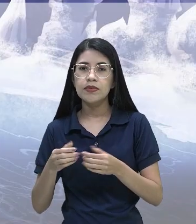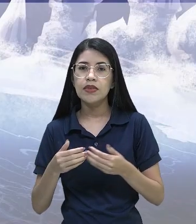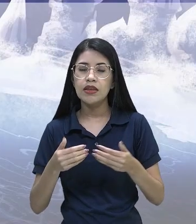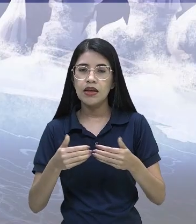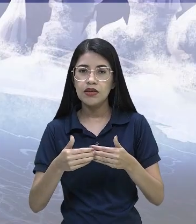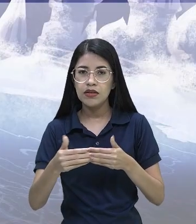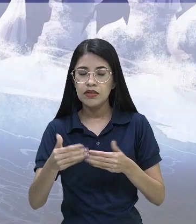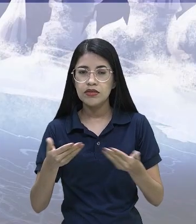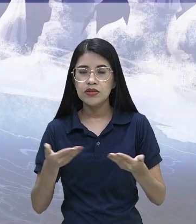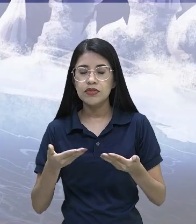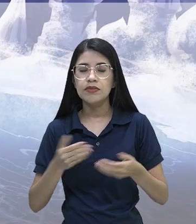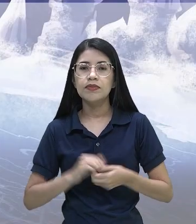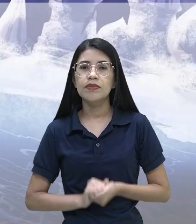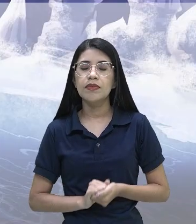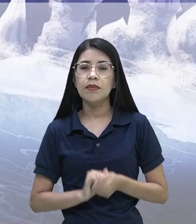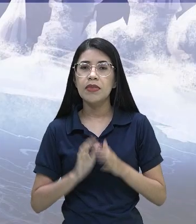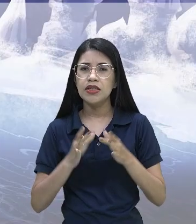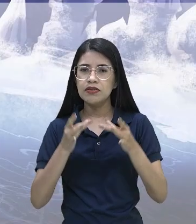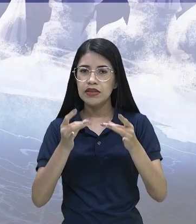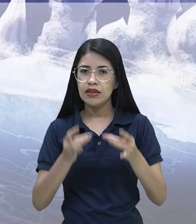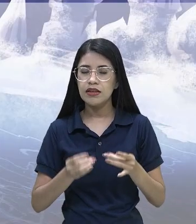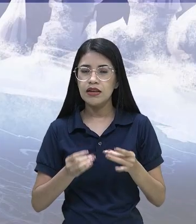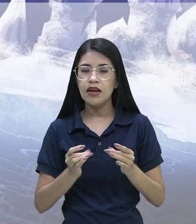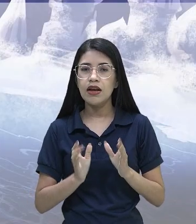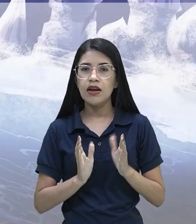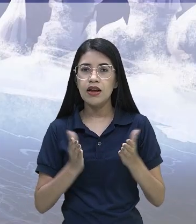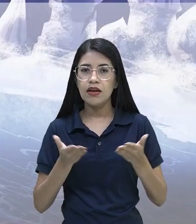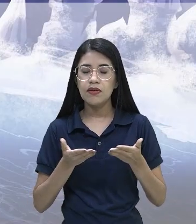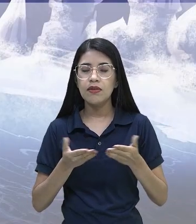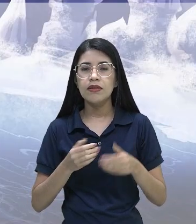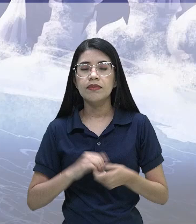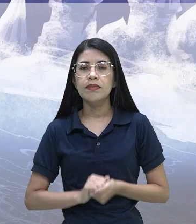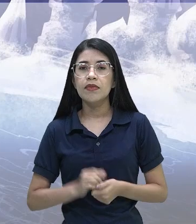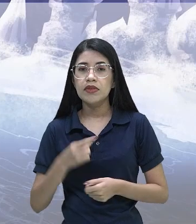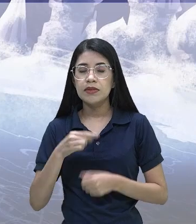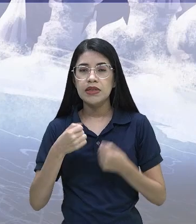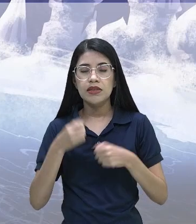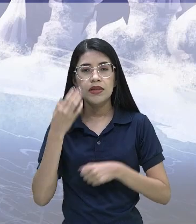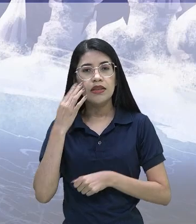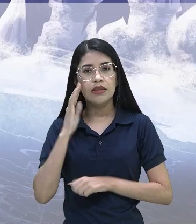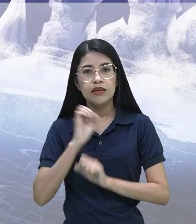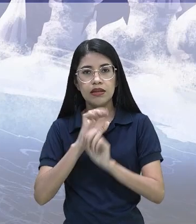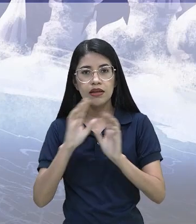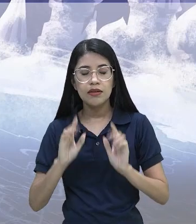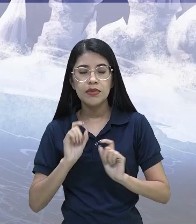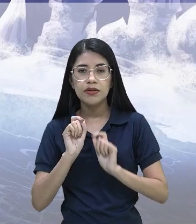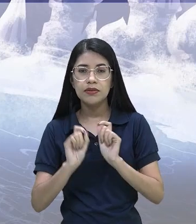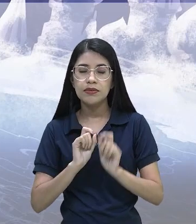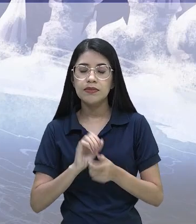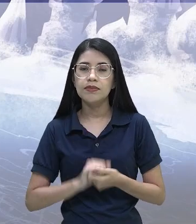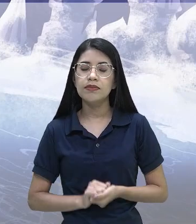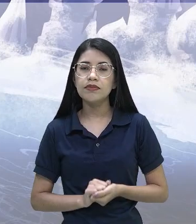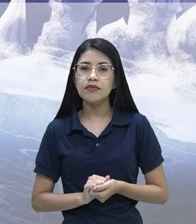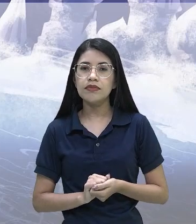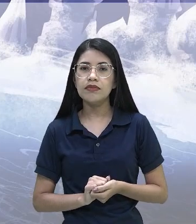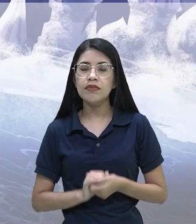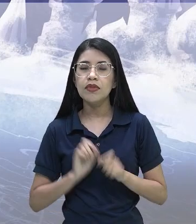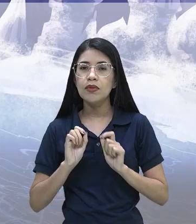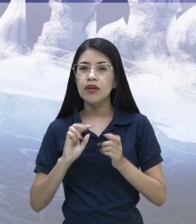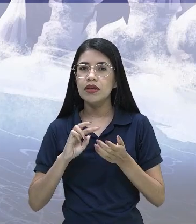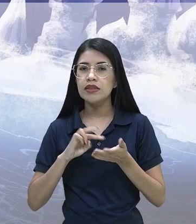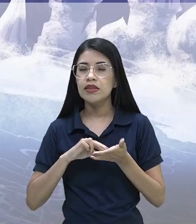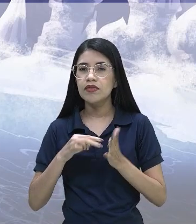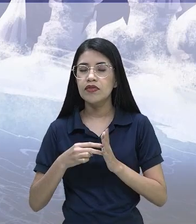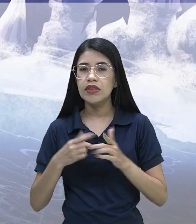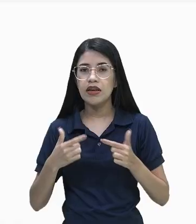Mas nós vamos por etapas, certo? E primeiramente eu gostaria que vocês compreendessem, entendessem o que é essa Guerra Fria que